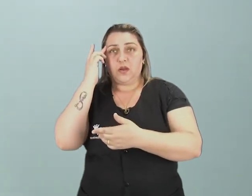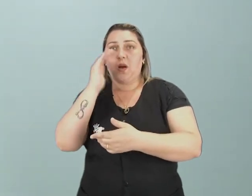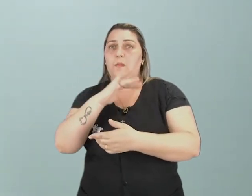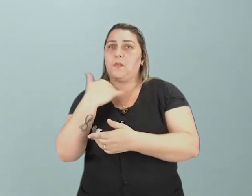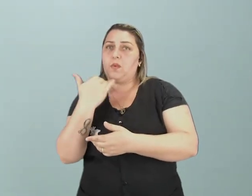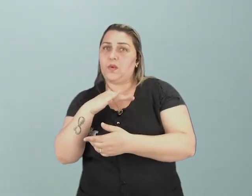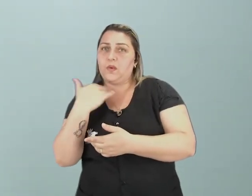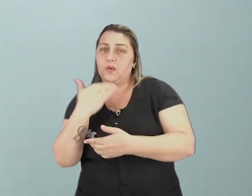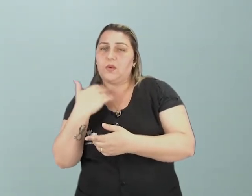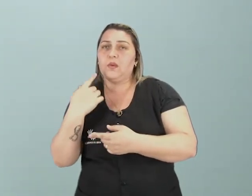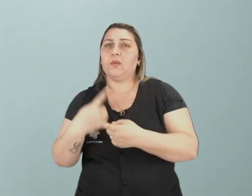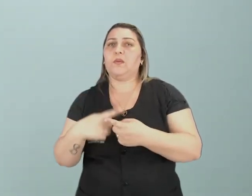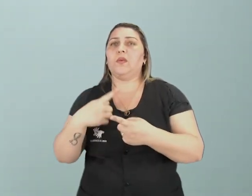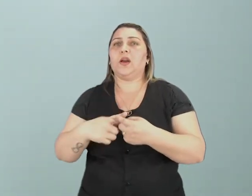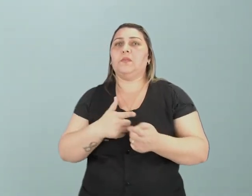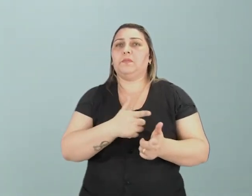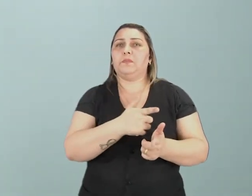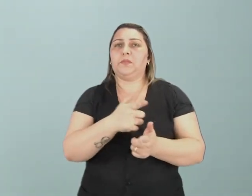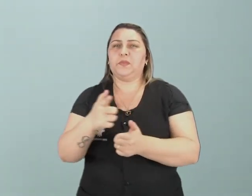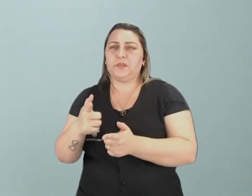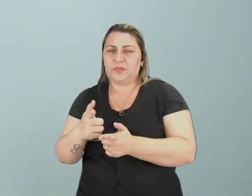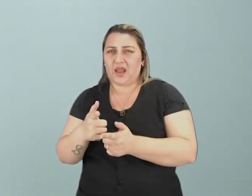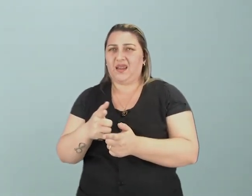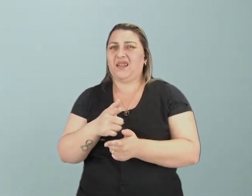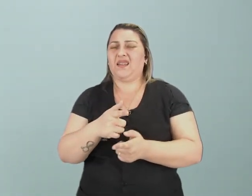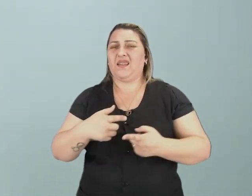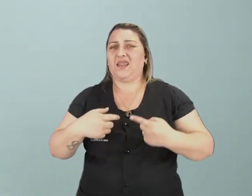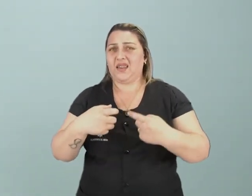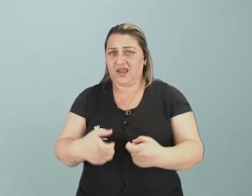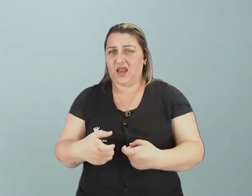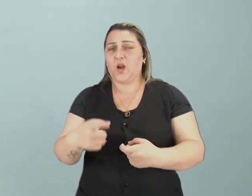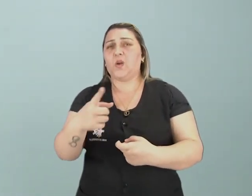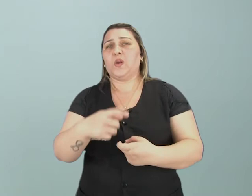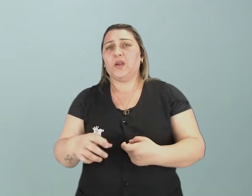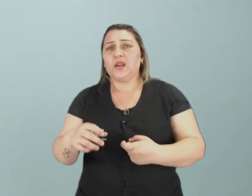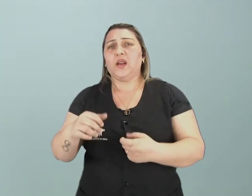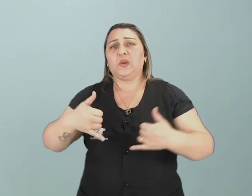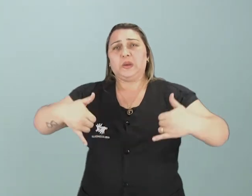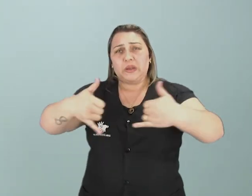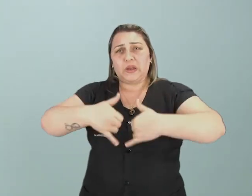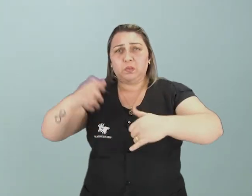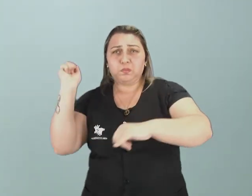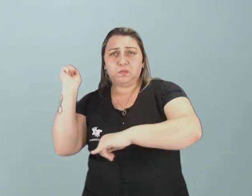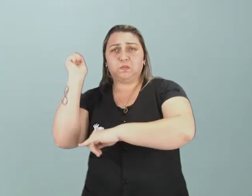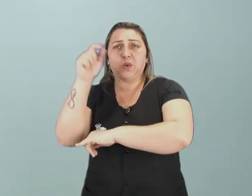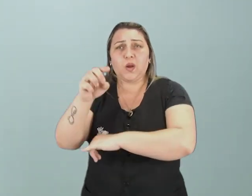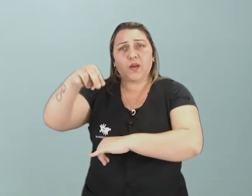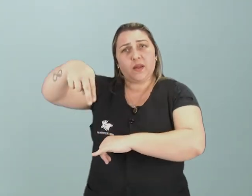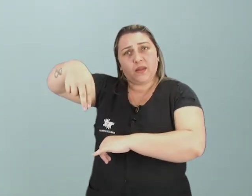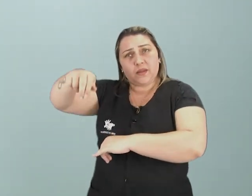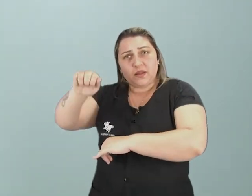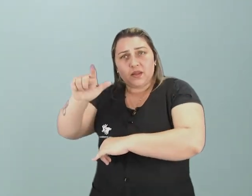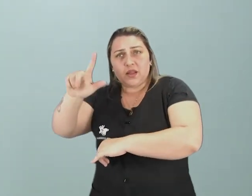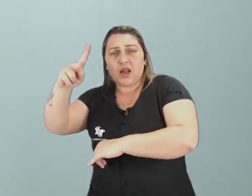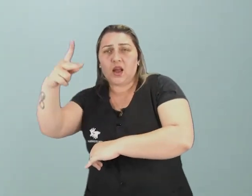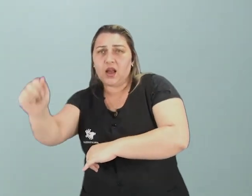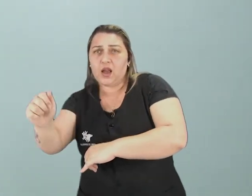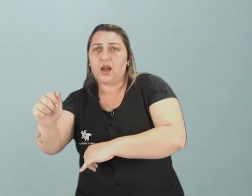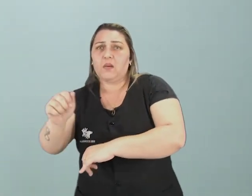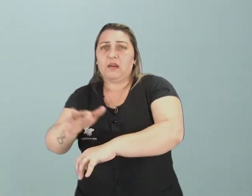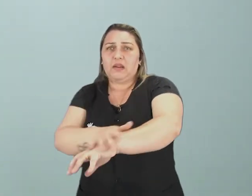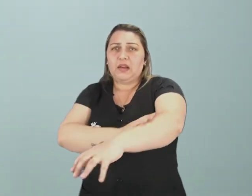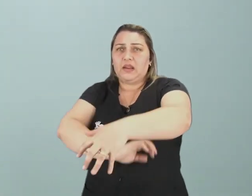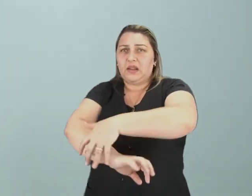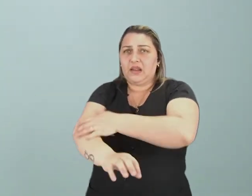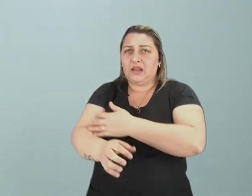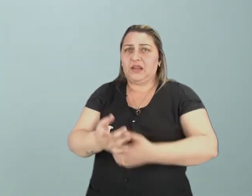morrer por conta do estilo da guerra, uma guerra também que utiliza armamento químico, né, bomba de Naupa. Essa bomba aí queimava as pessoas,